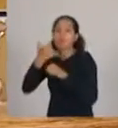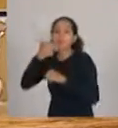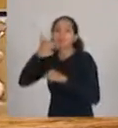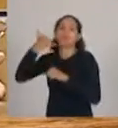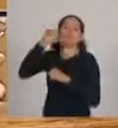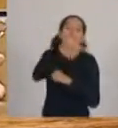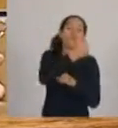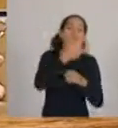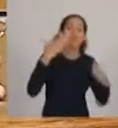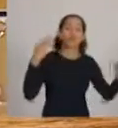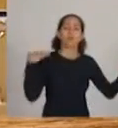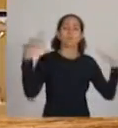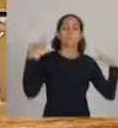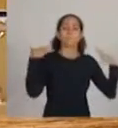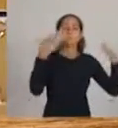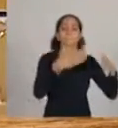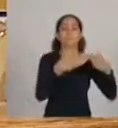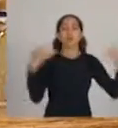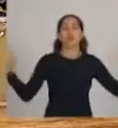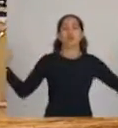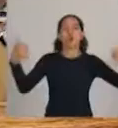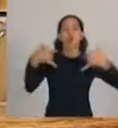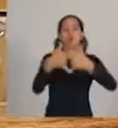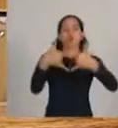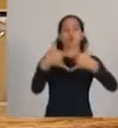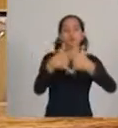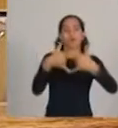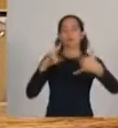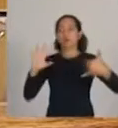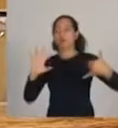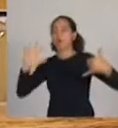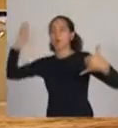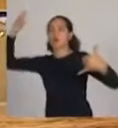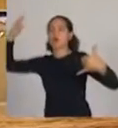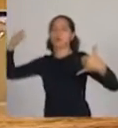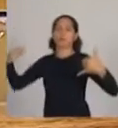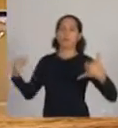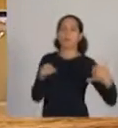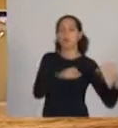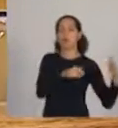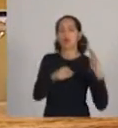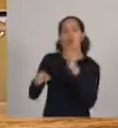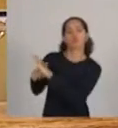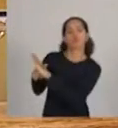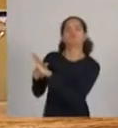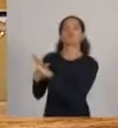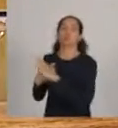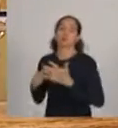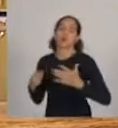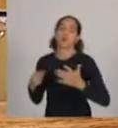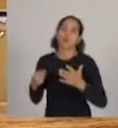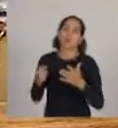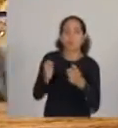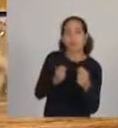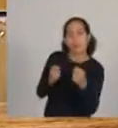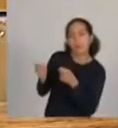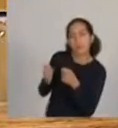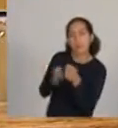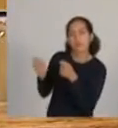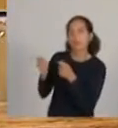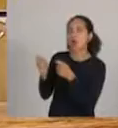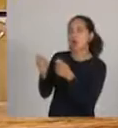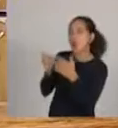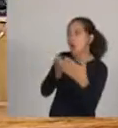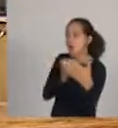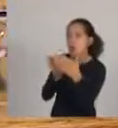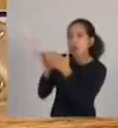é esse contato que ele tem para poder ele estar relatando as coordenadas, o apuro que ele está